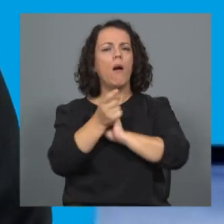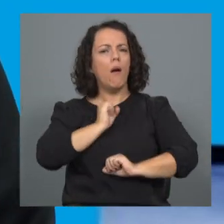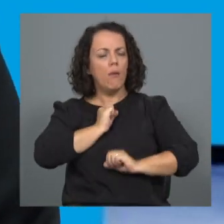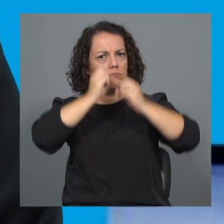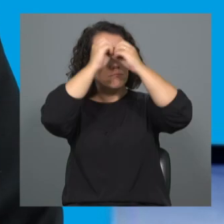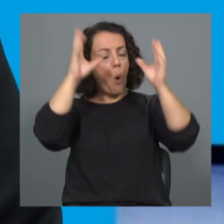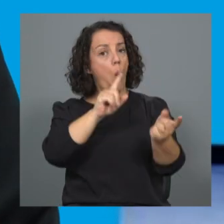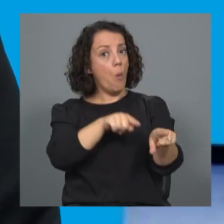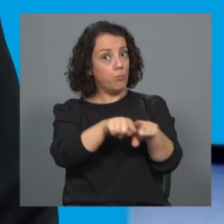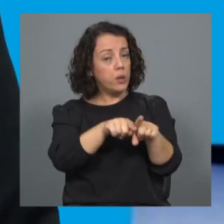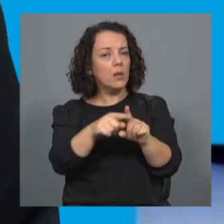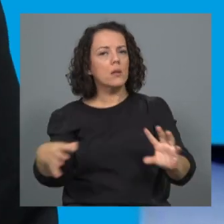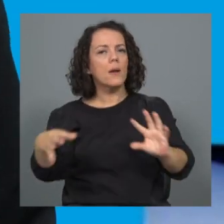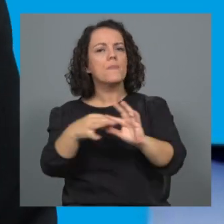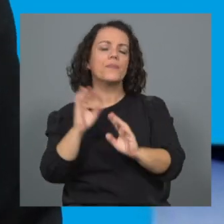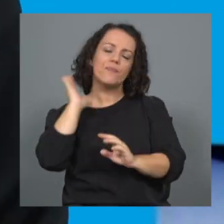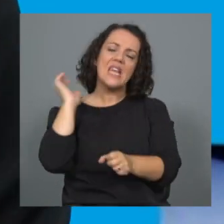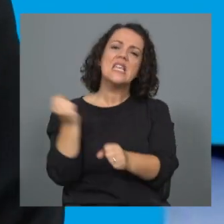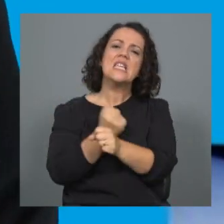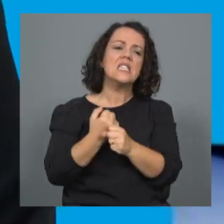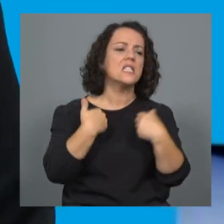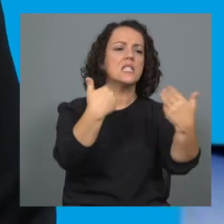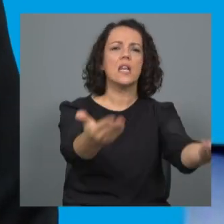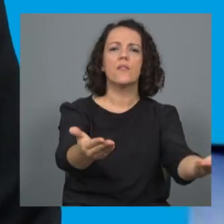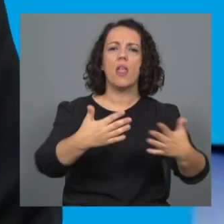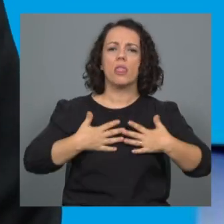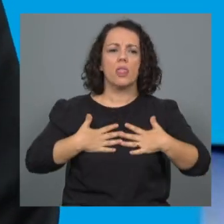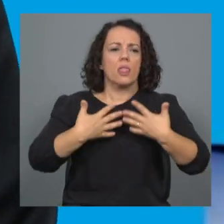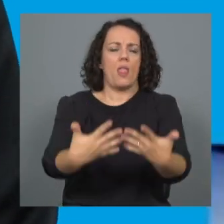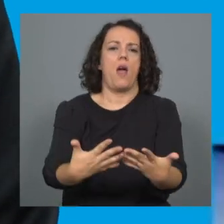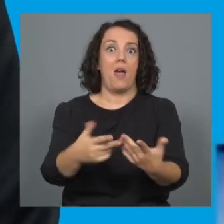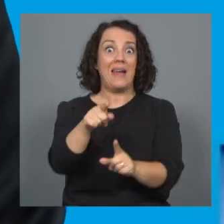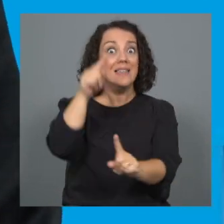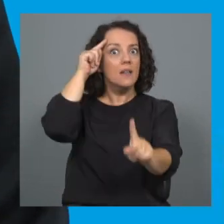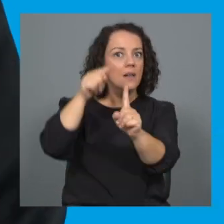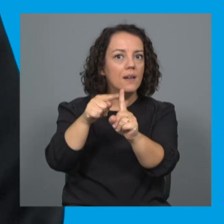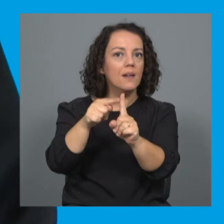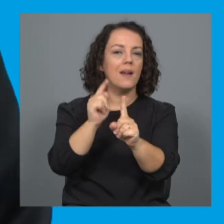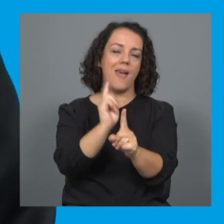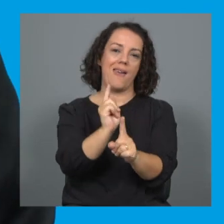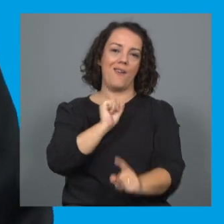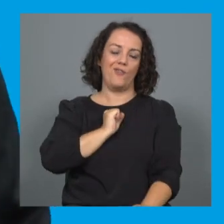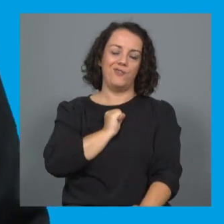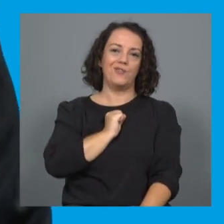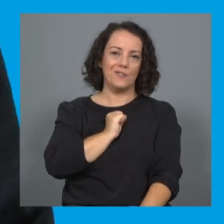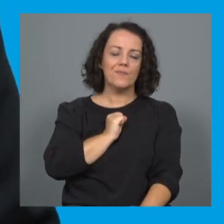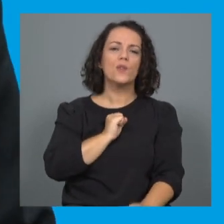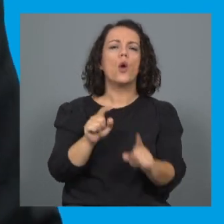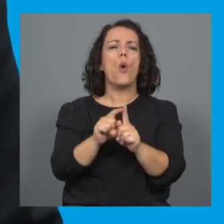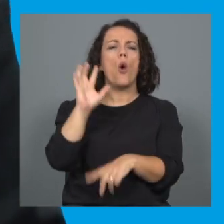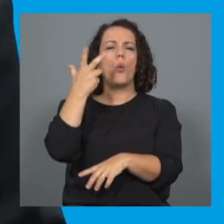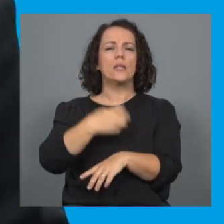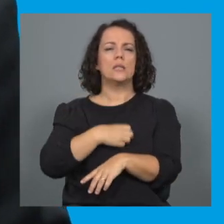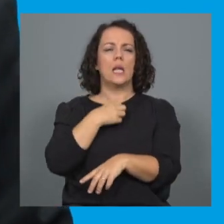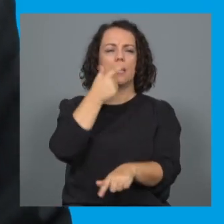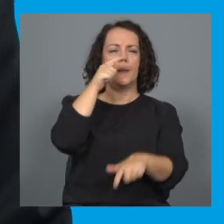quanto isso, é aquilo que queremos que seja transmitido, é que cada vez sentimos um bocadinho um divórcio entre as pessoas e